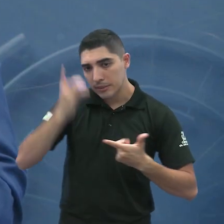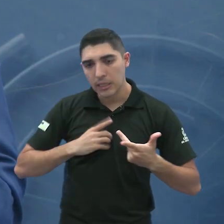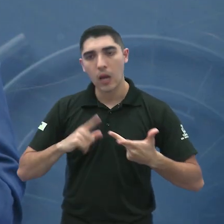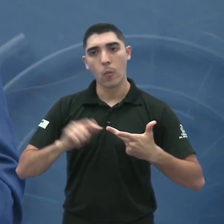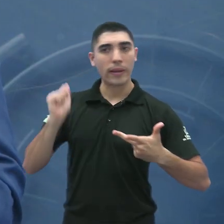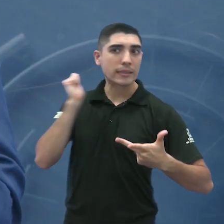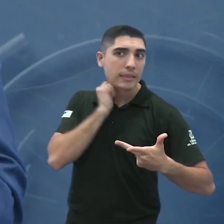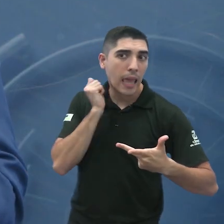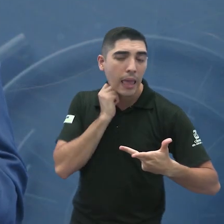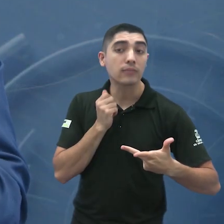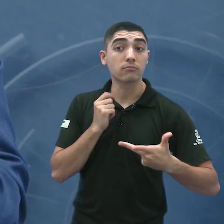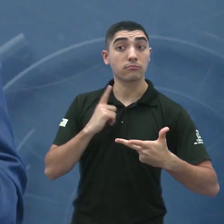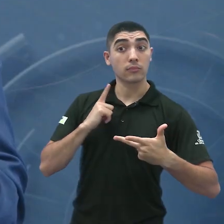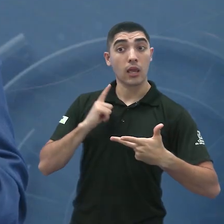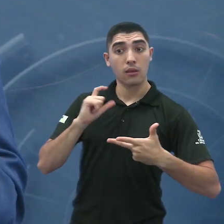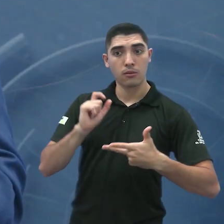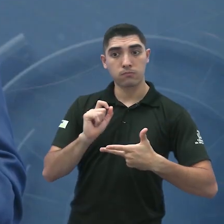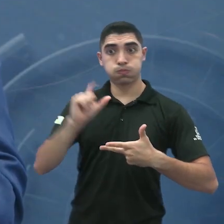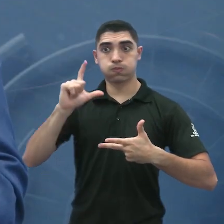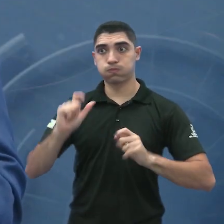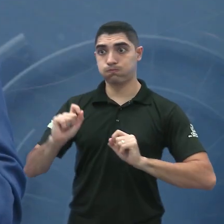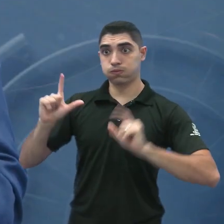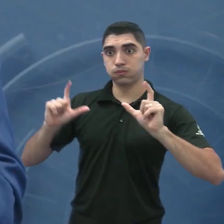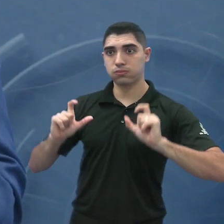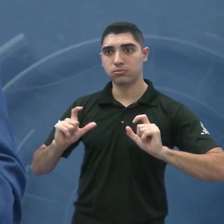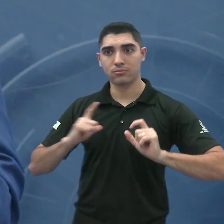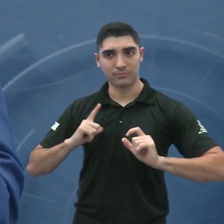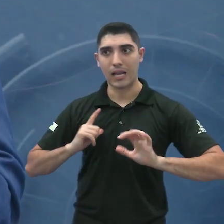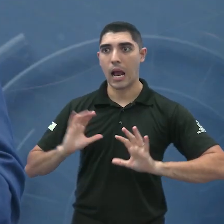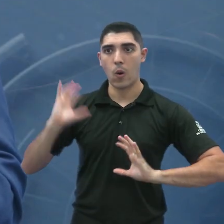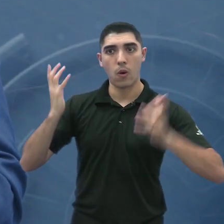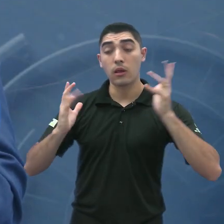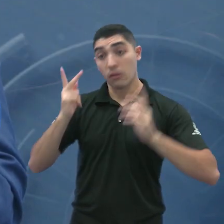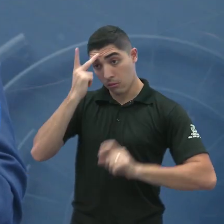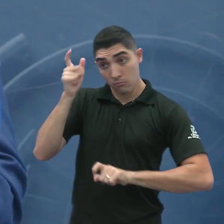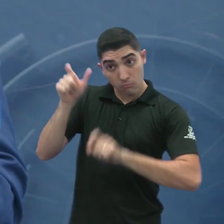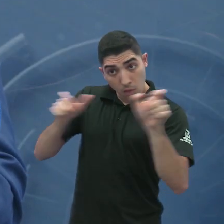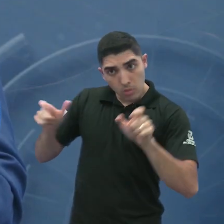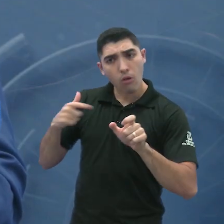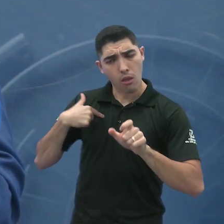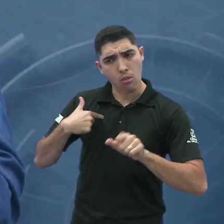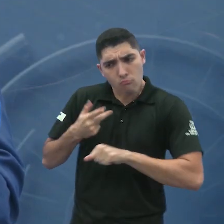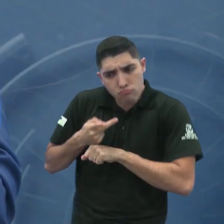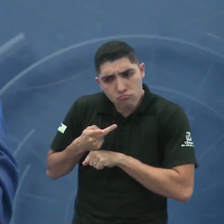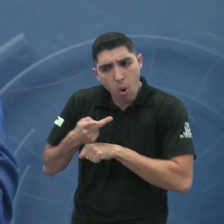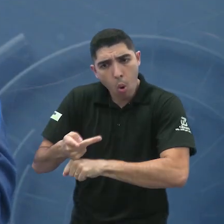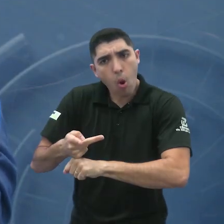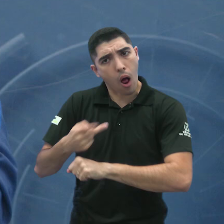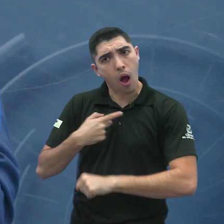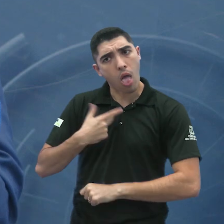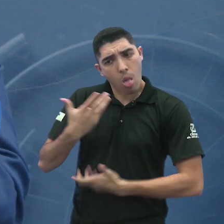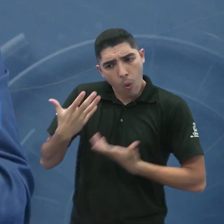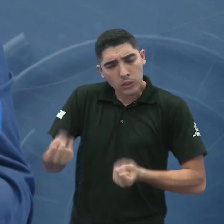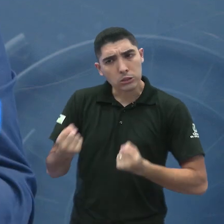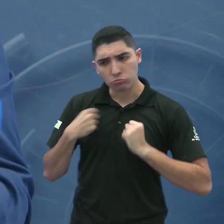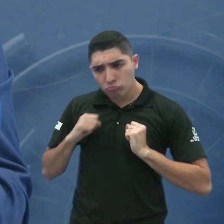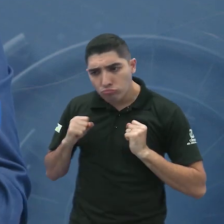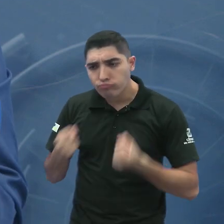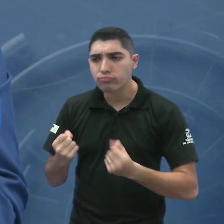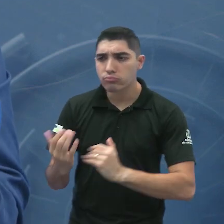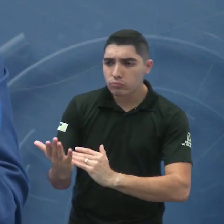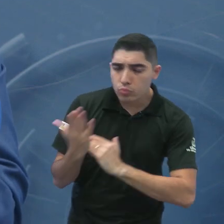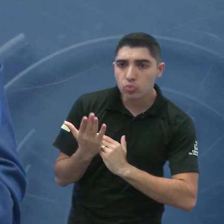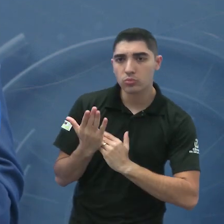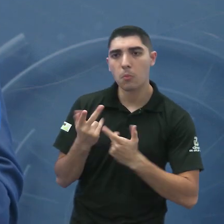ganhado mais visibilidade e como as pessoas estão buscando ajuda, né, de forma mais ativa.